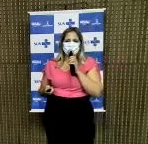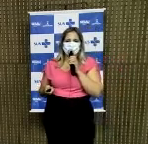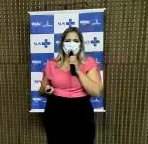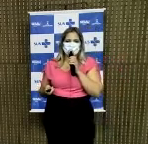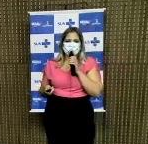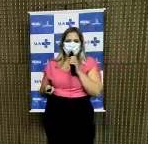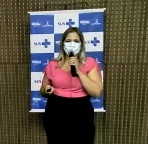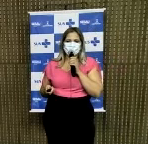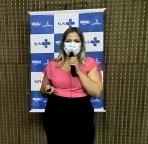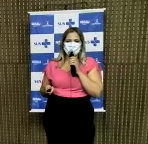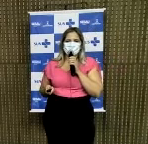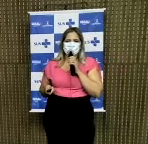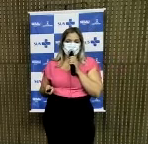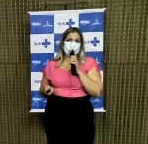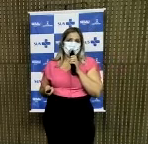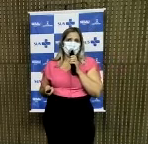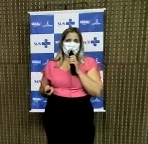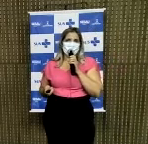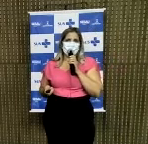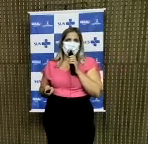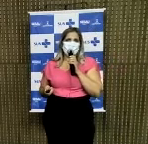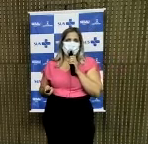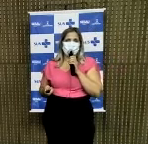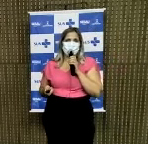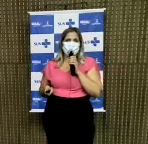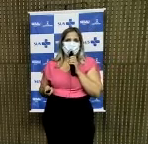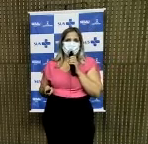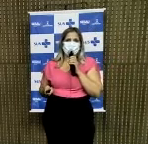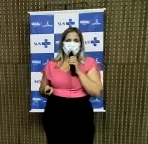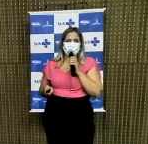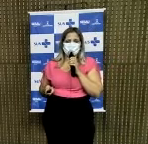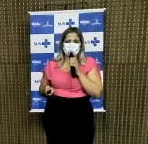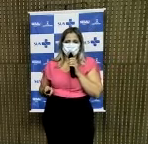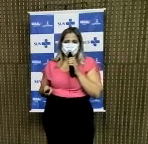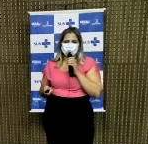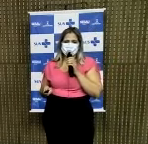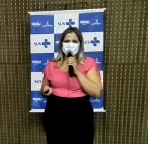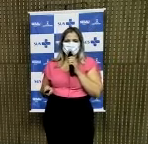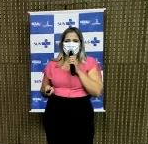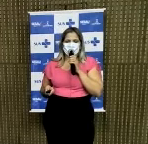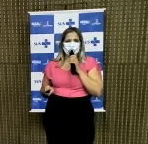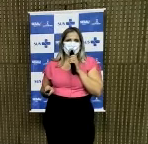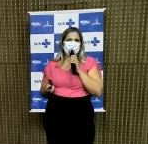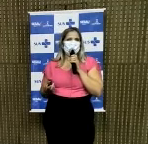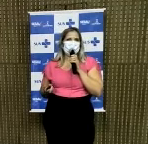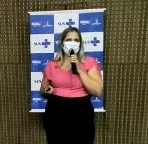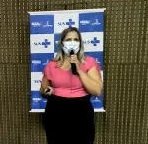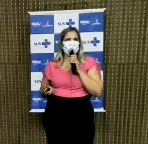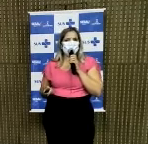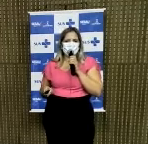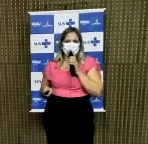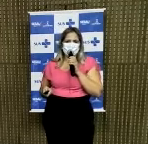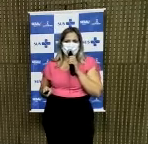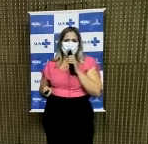relação a esse fluxo, e ainda até agora, né, a gente ainda está na mesma situação. Na unidade, a gente realizou o